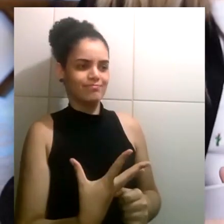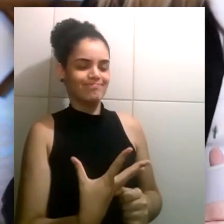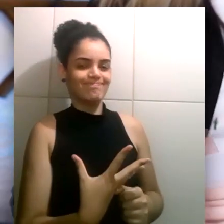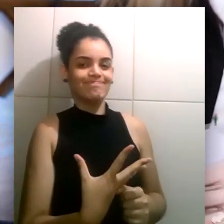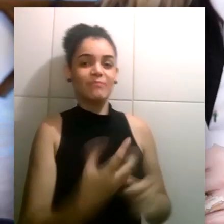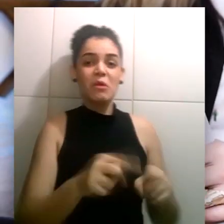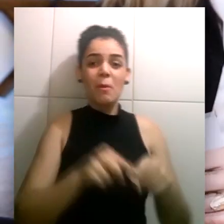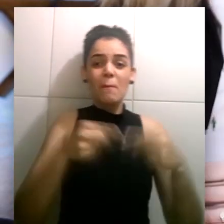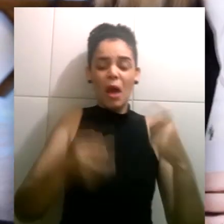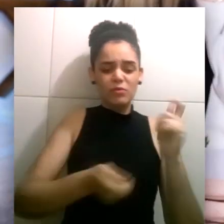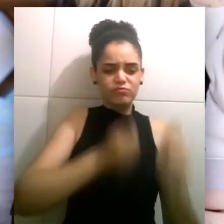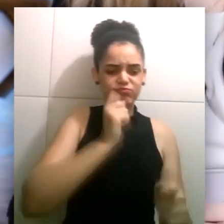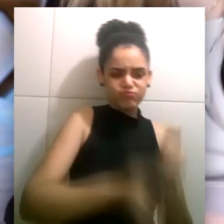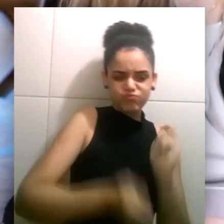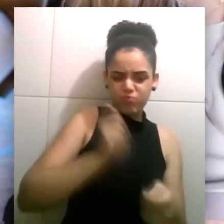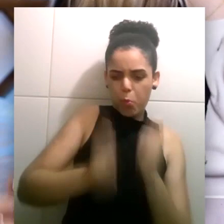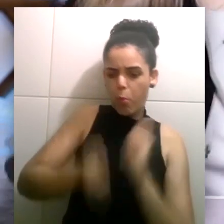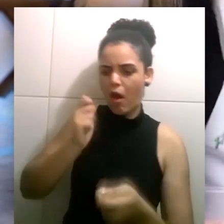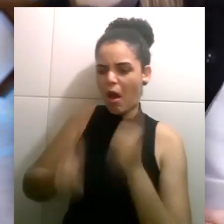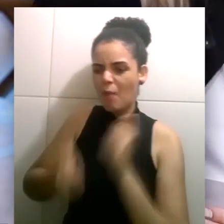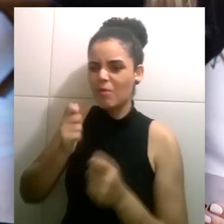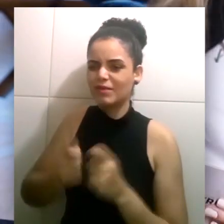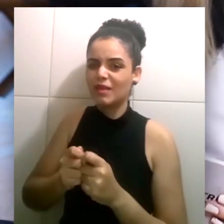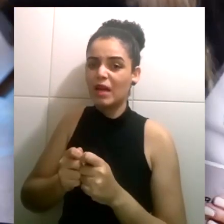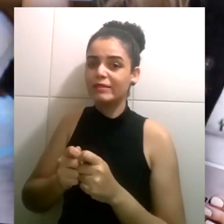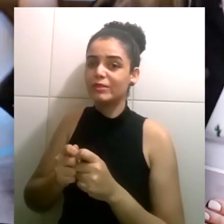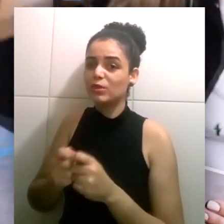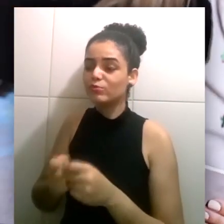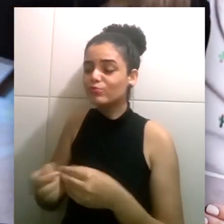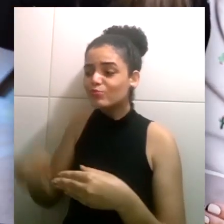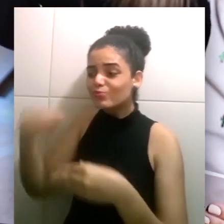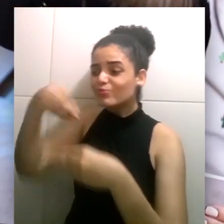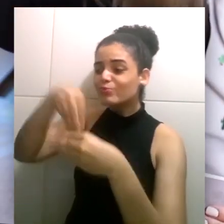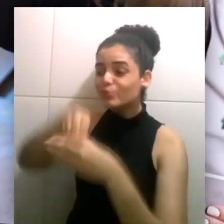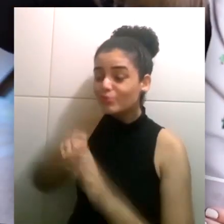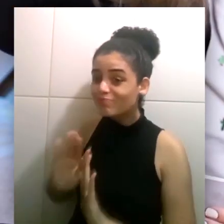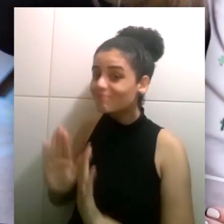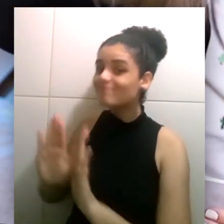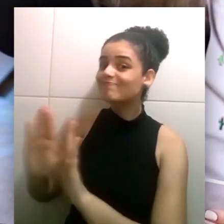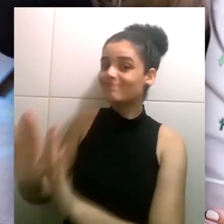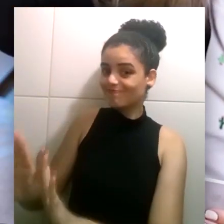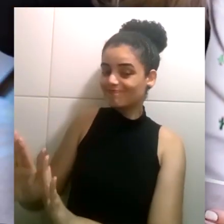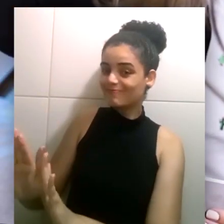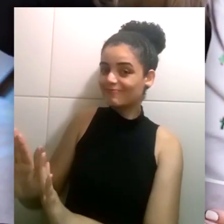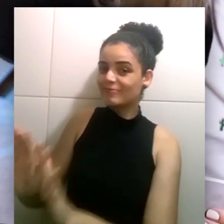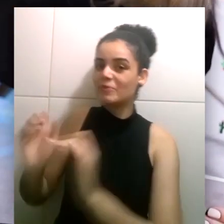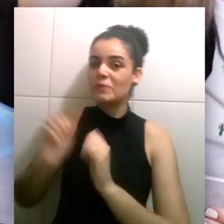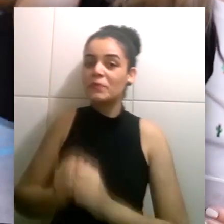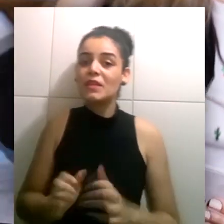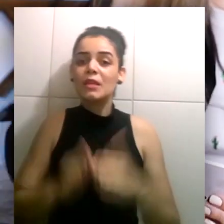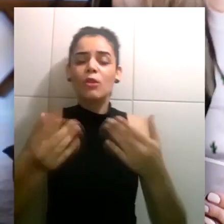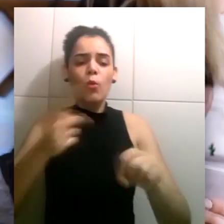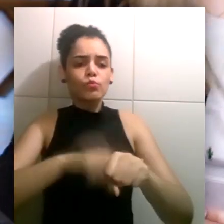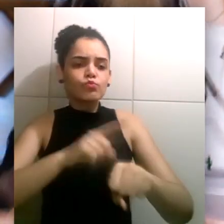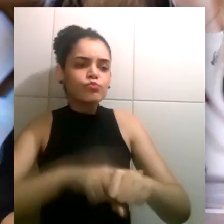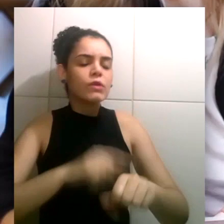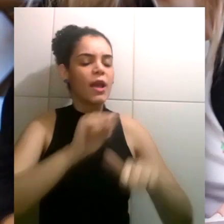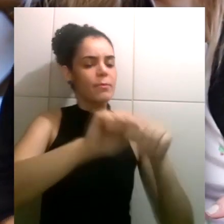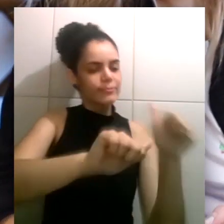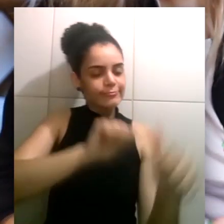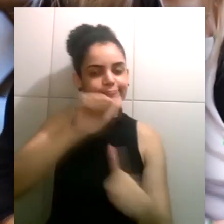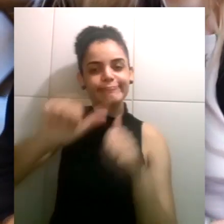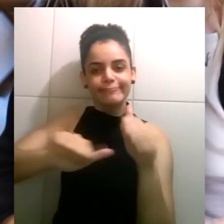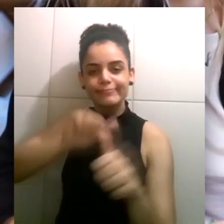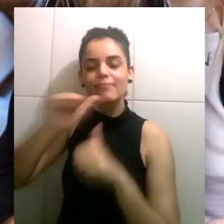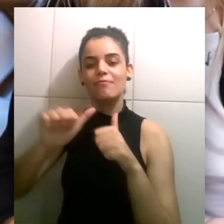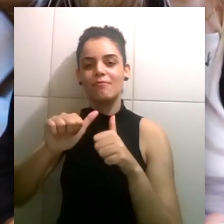carro. Uau! Então era uma outra época, uma época de revolução mesmo, assim, né? De renovação, assim, até mesmo do